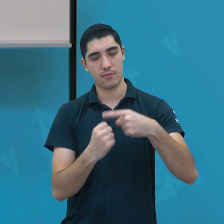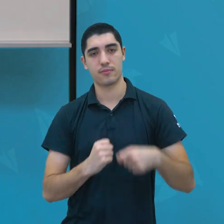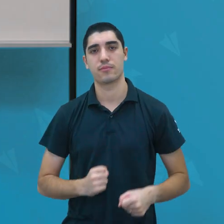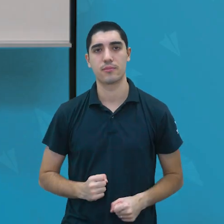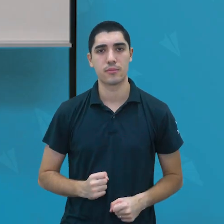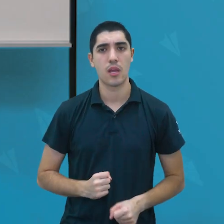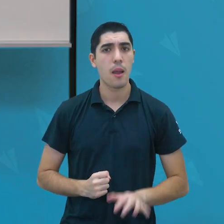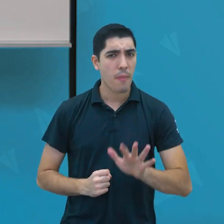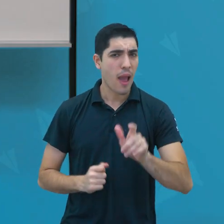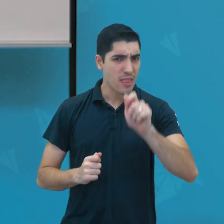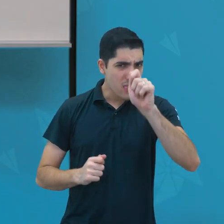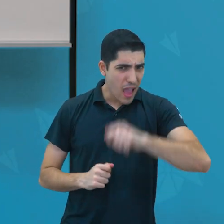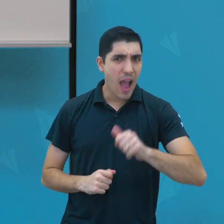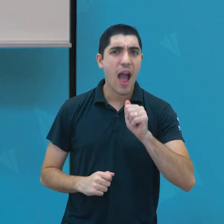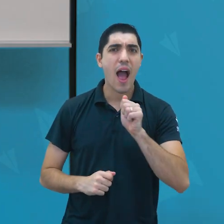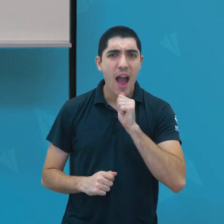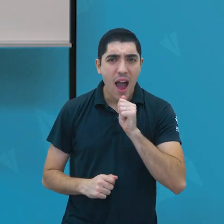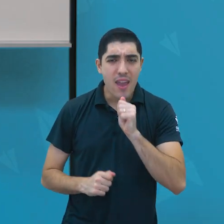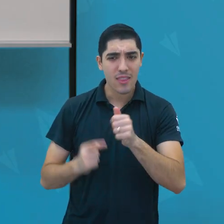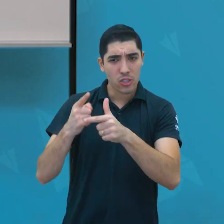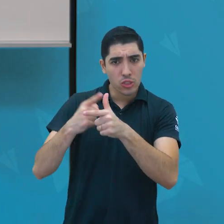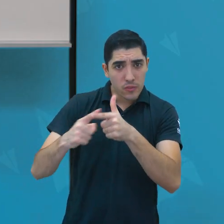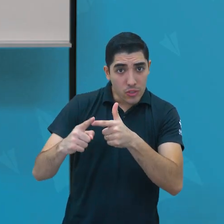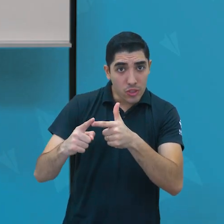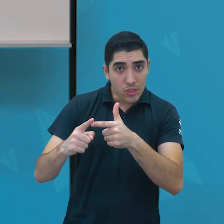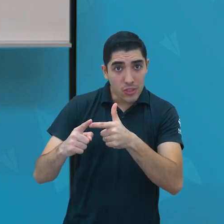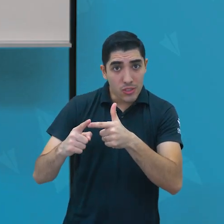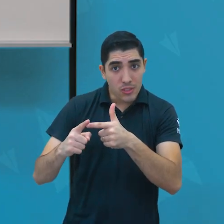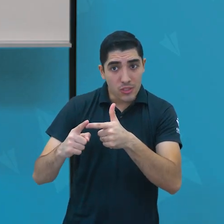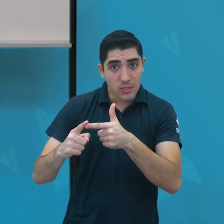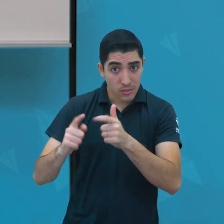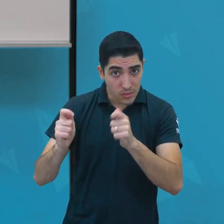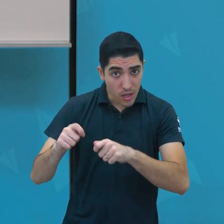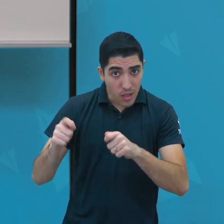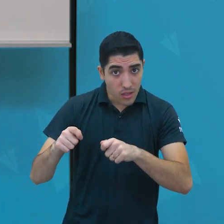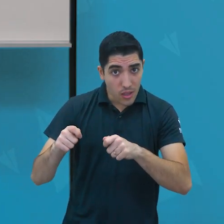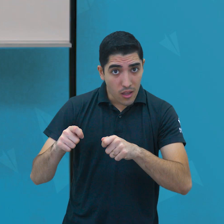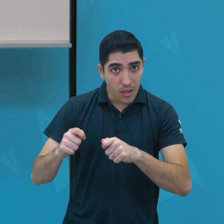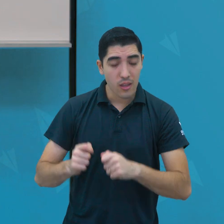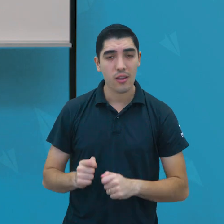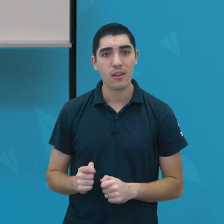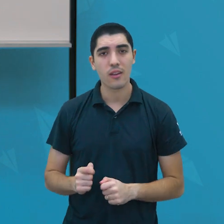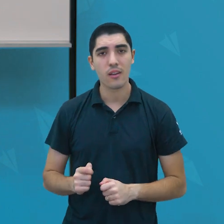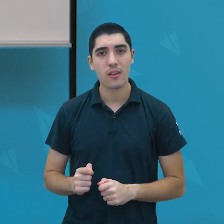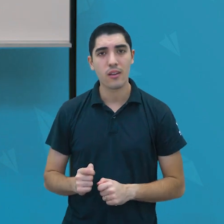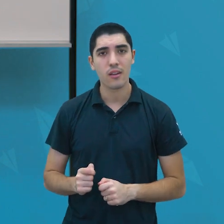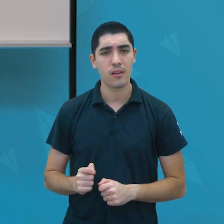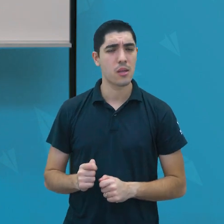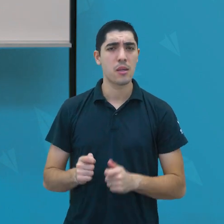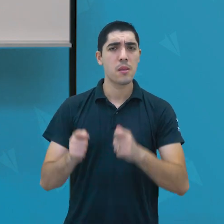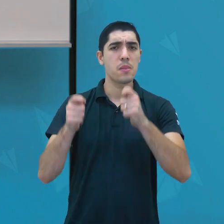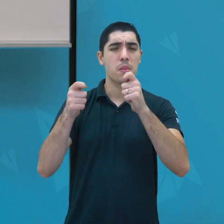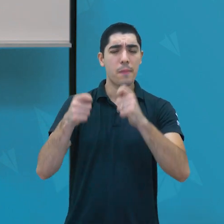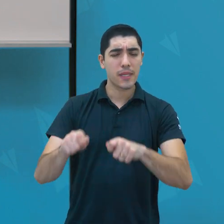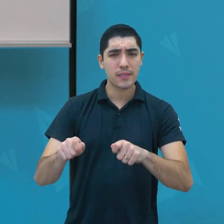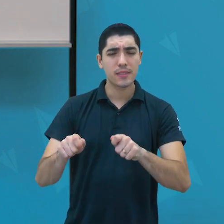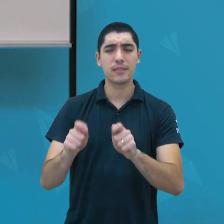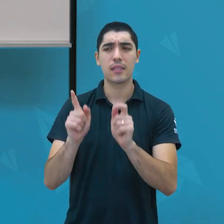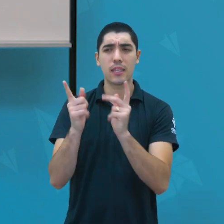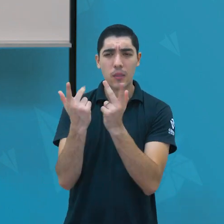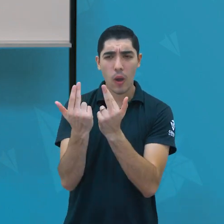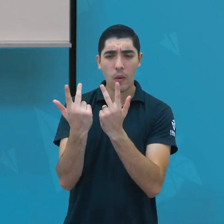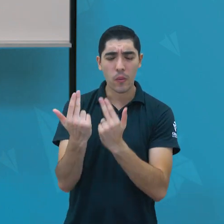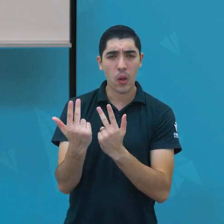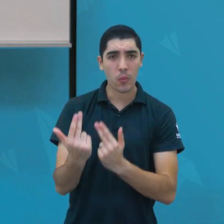6/8. Mas ainda dá para dividir em cima e embaixo por um valor? Você não precisa ficar repetindo o